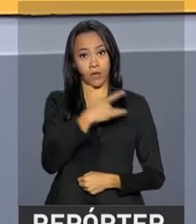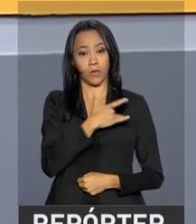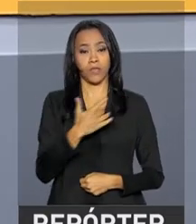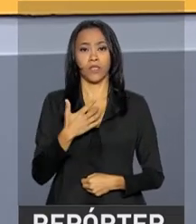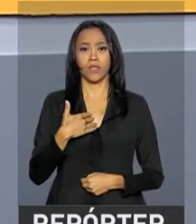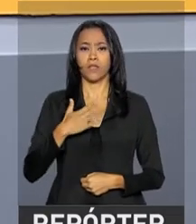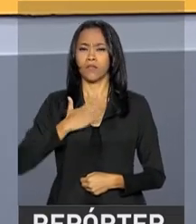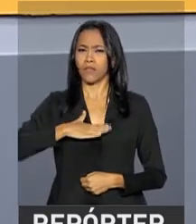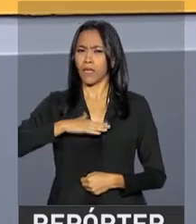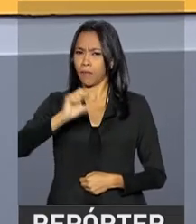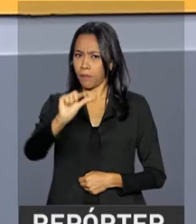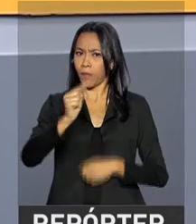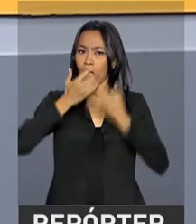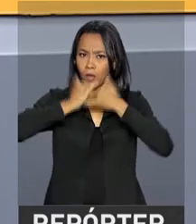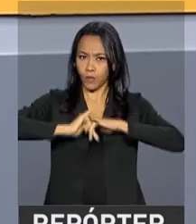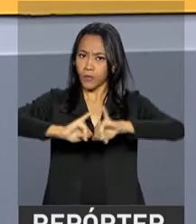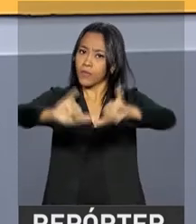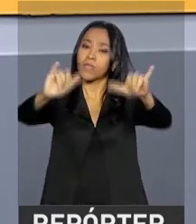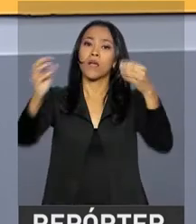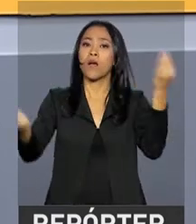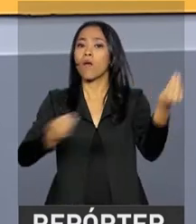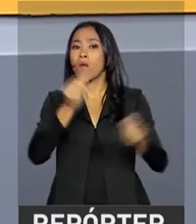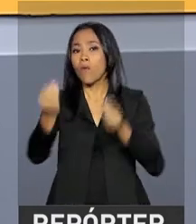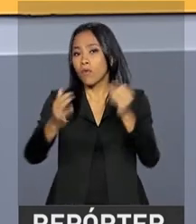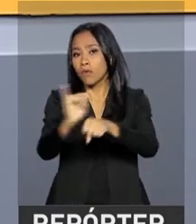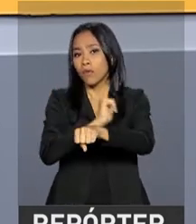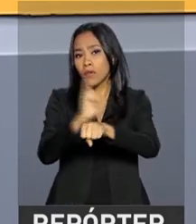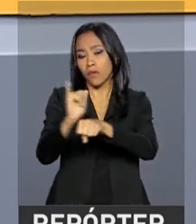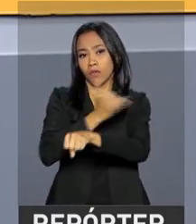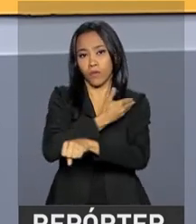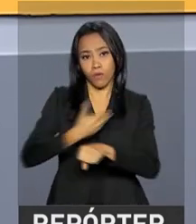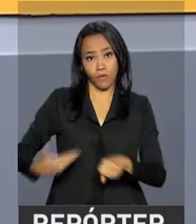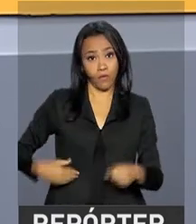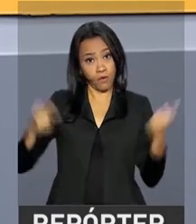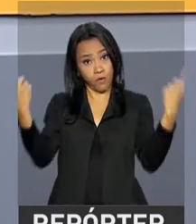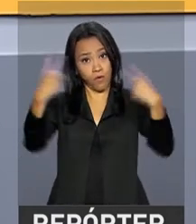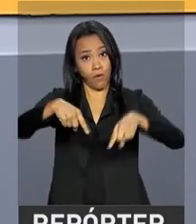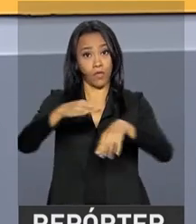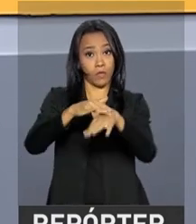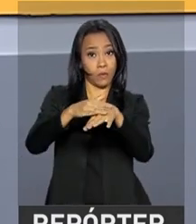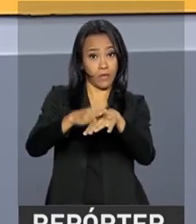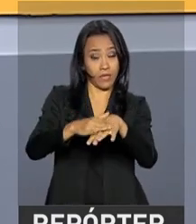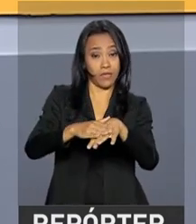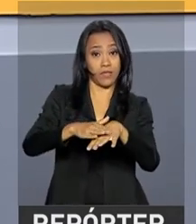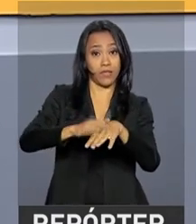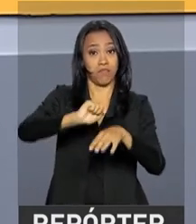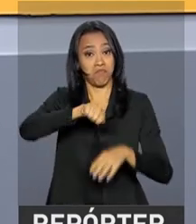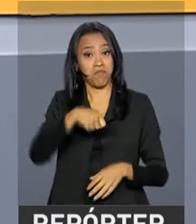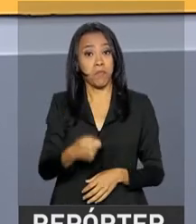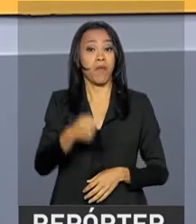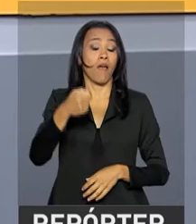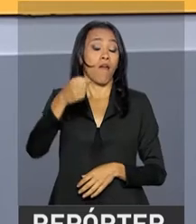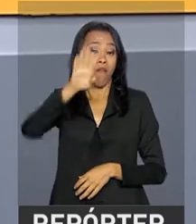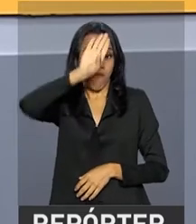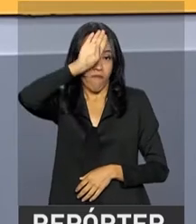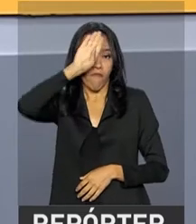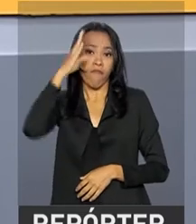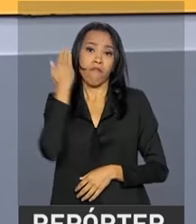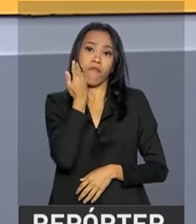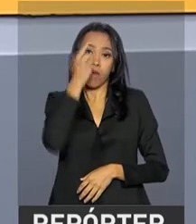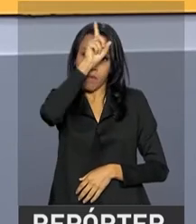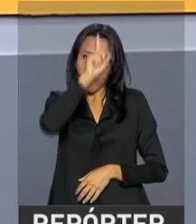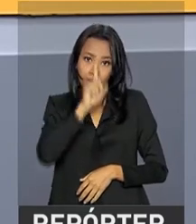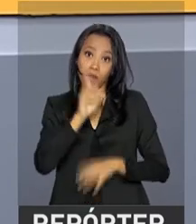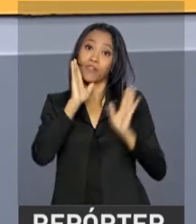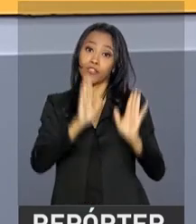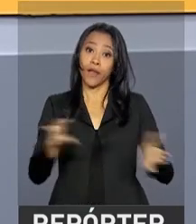as ações do governo para enfrentar a febre amarela este ano novos casos suspeitos da doença surgiram no estado de são paulo já no começo